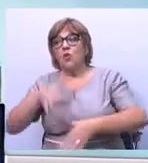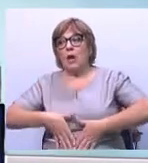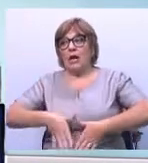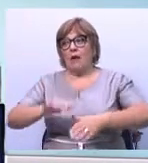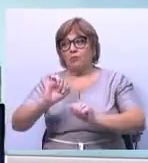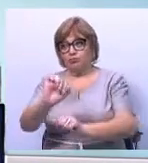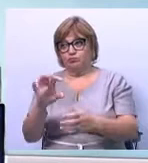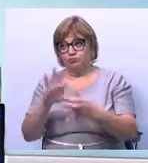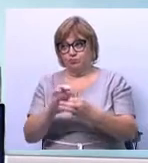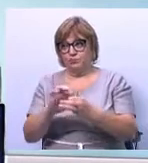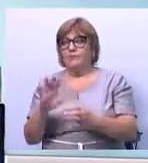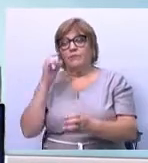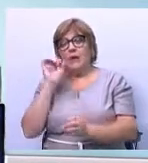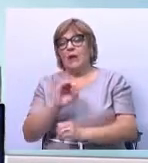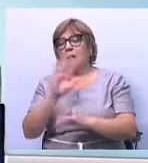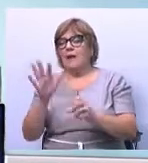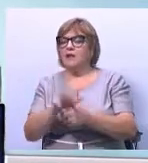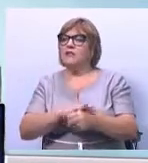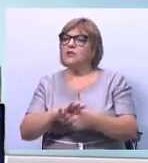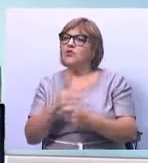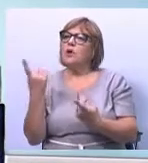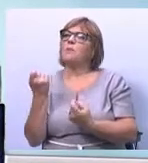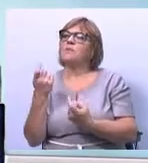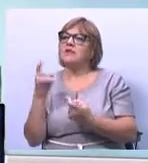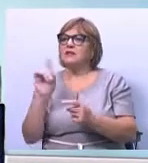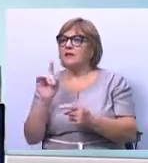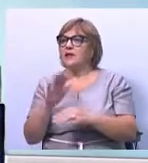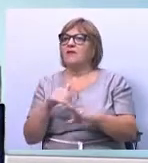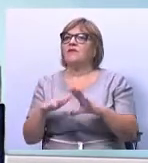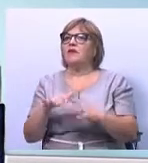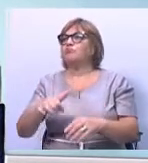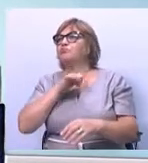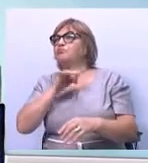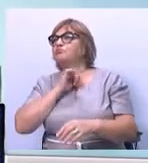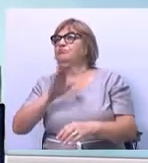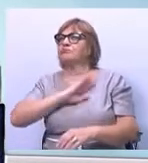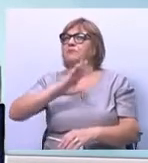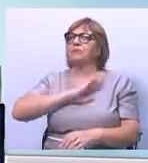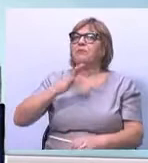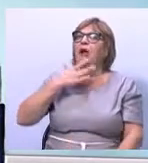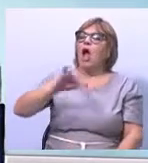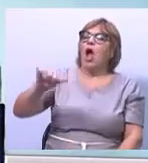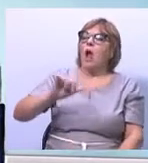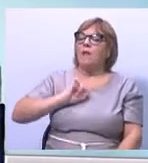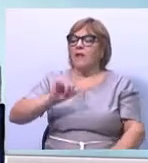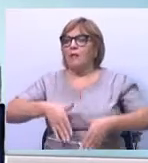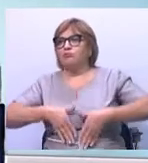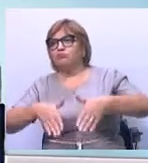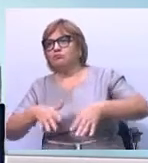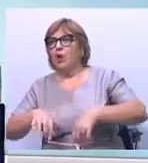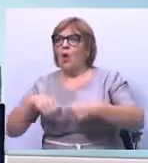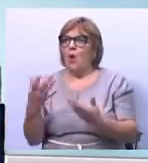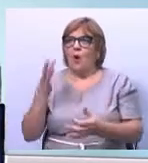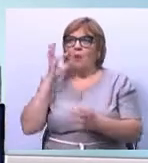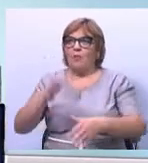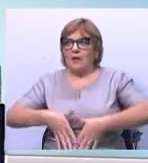grávidas. Claro que em situações mesmo necessárias, não vamos também banalizar a utilização dos óleos essenciais num período tão